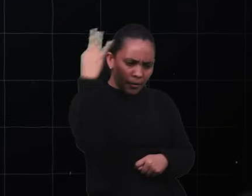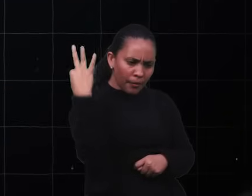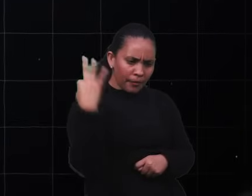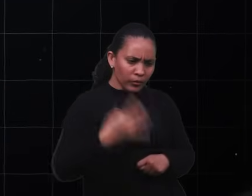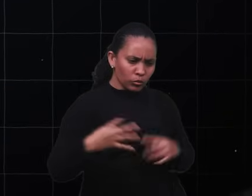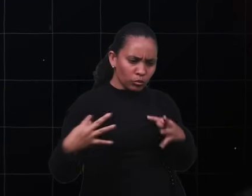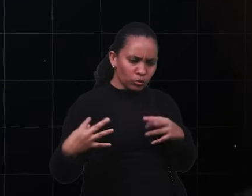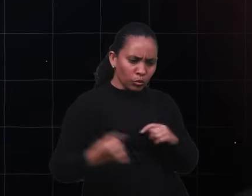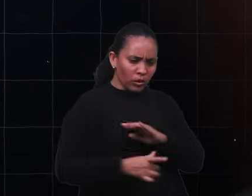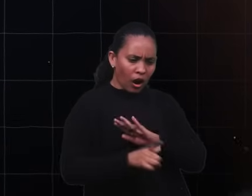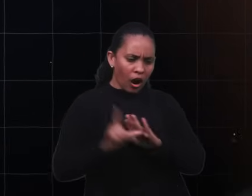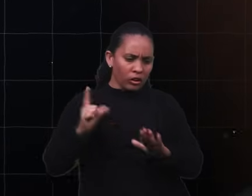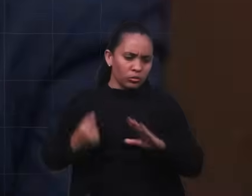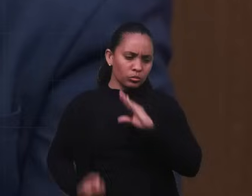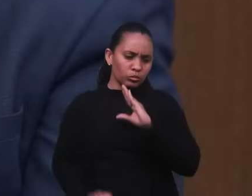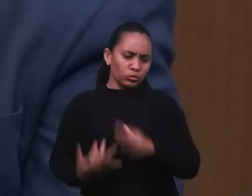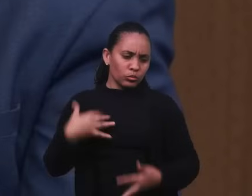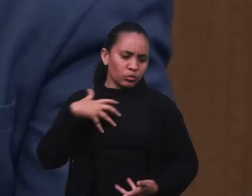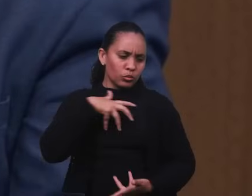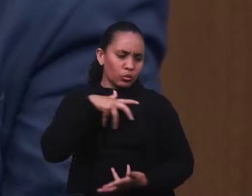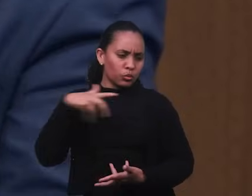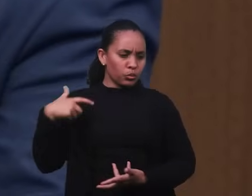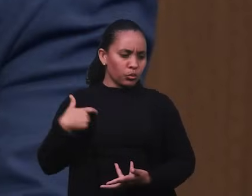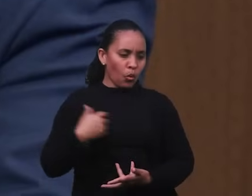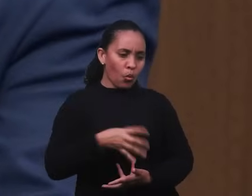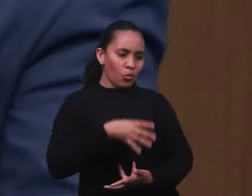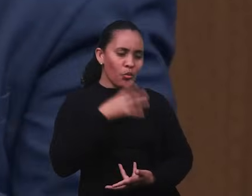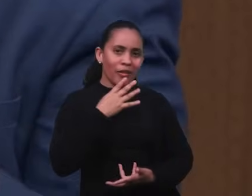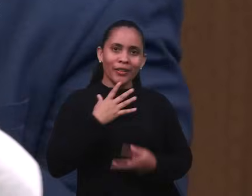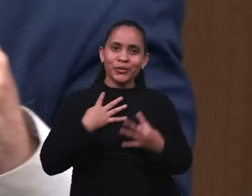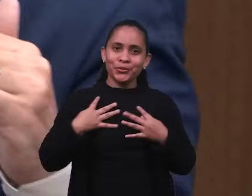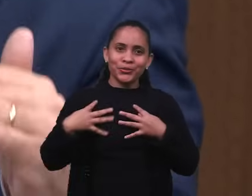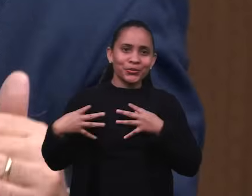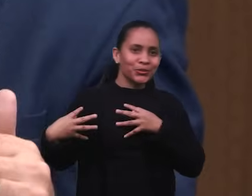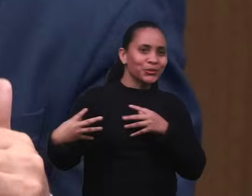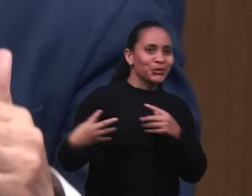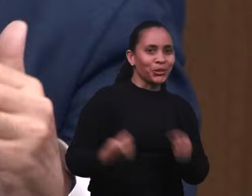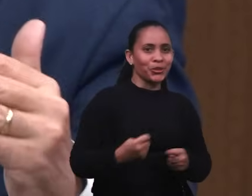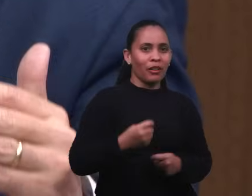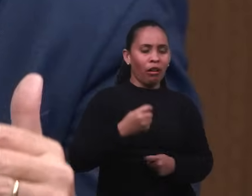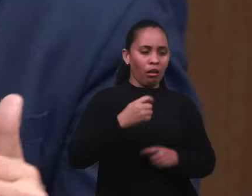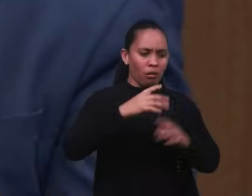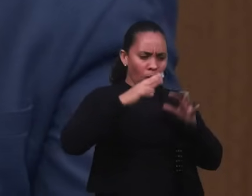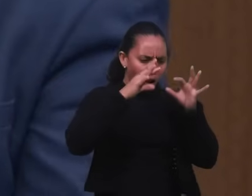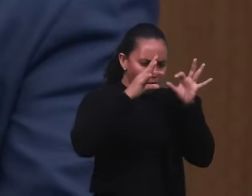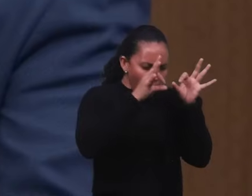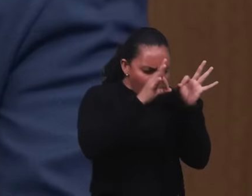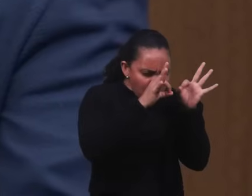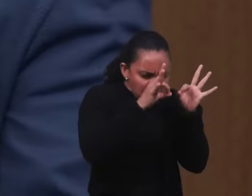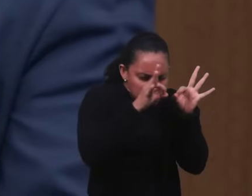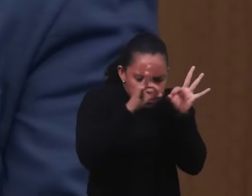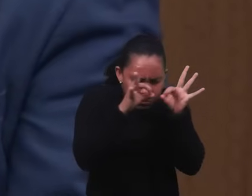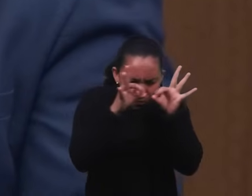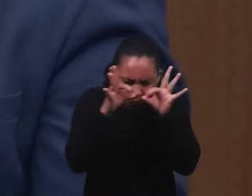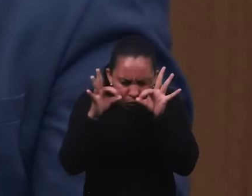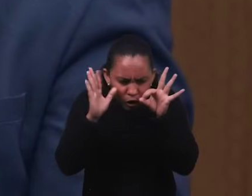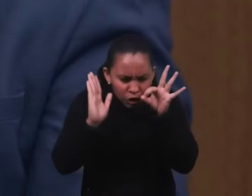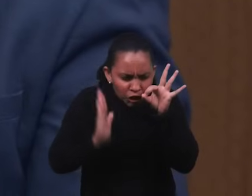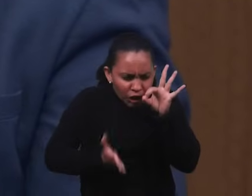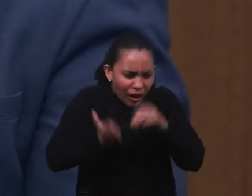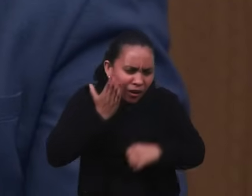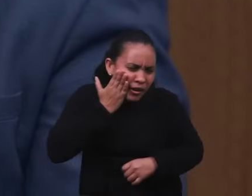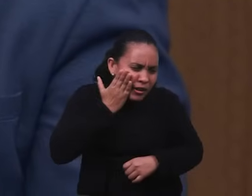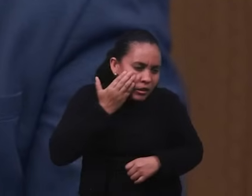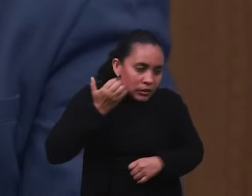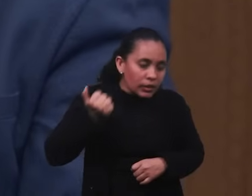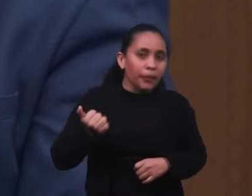começo. Ou seja, o Senhor conhece, né, tudo inclusive desde o início. Agora,